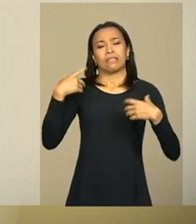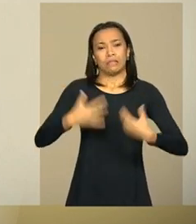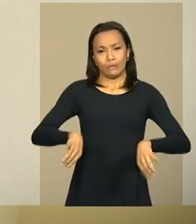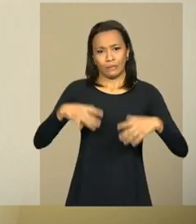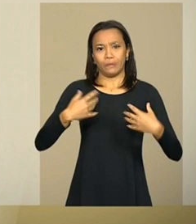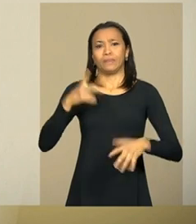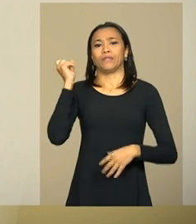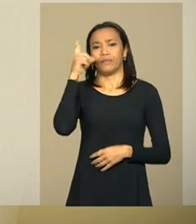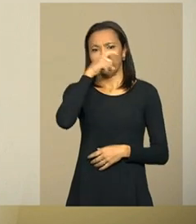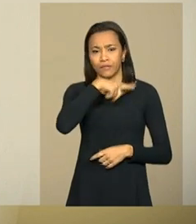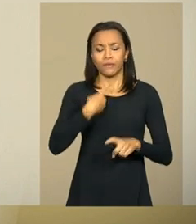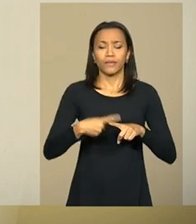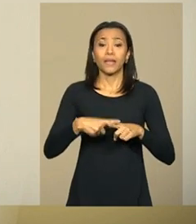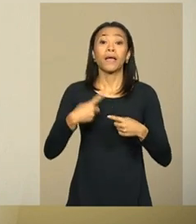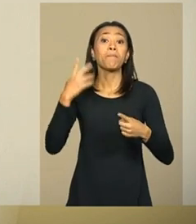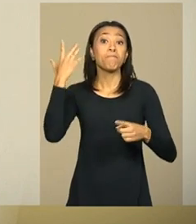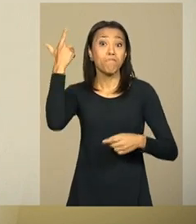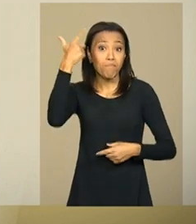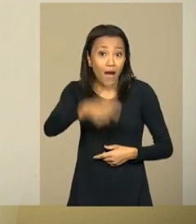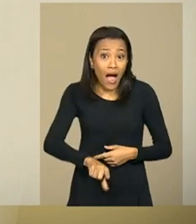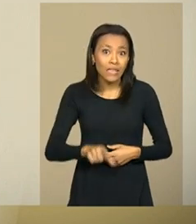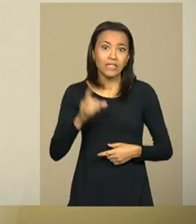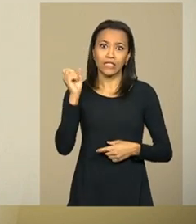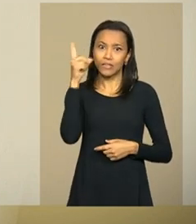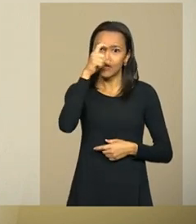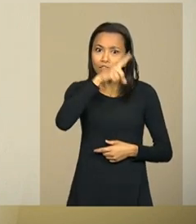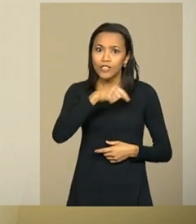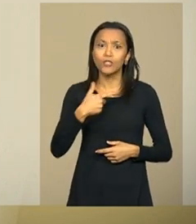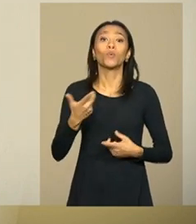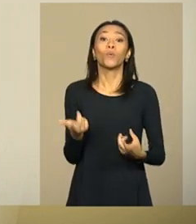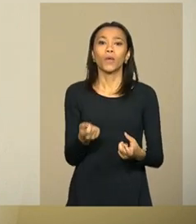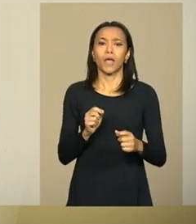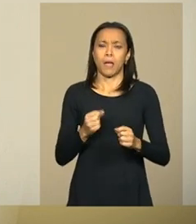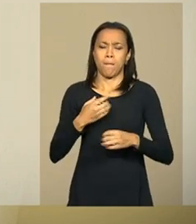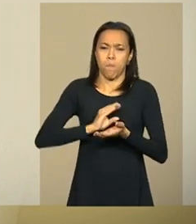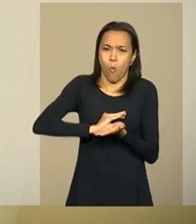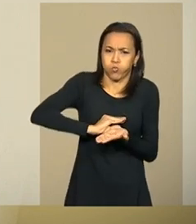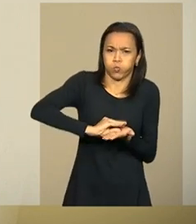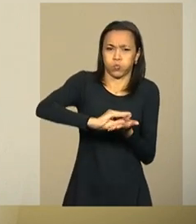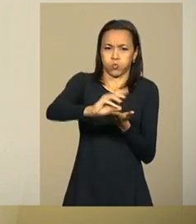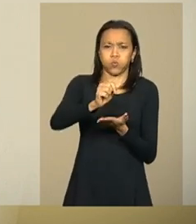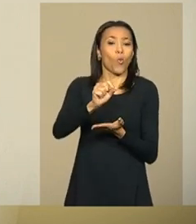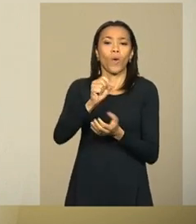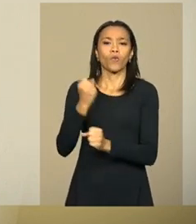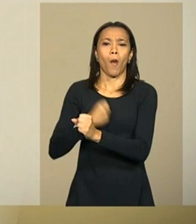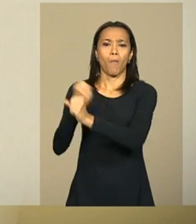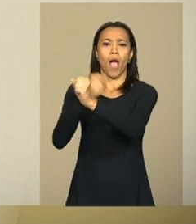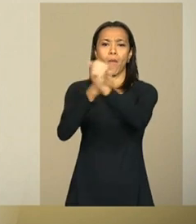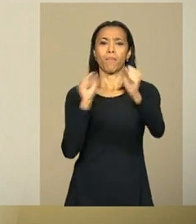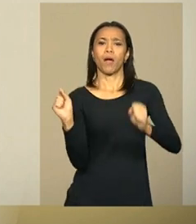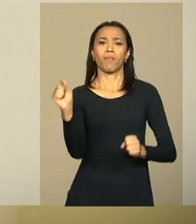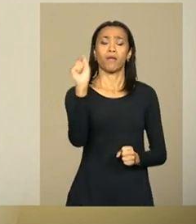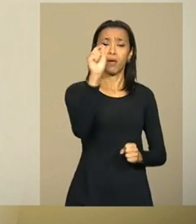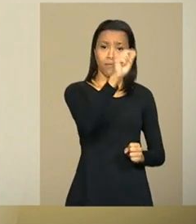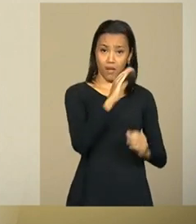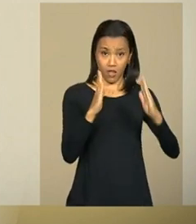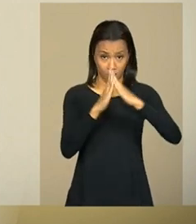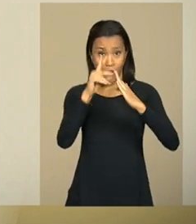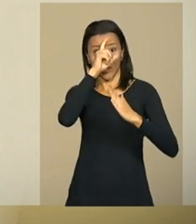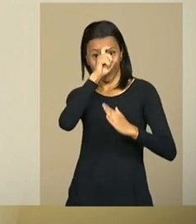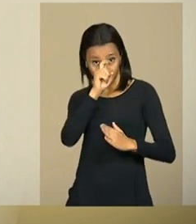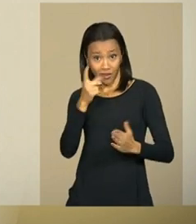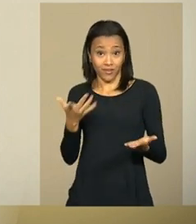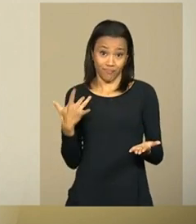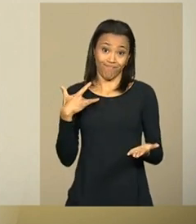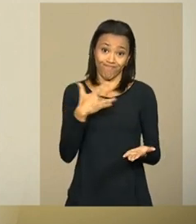que irá ficar mais grave na medida em que aumentamos os investimentos na construção de novas unidades de saúde